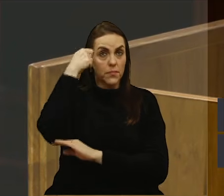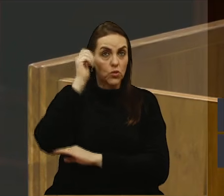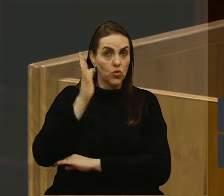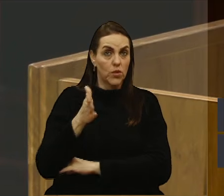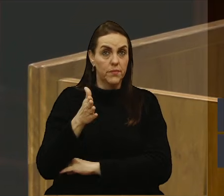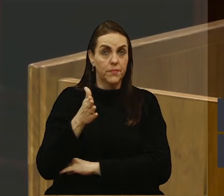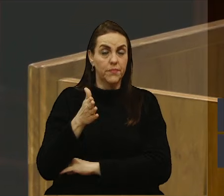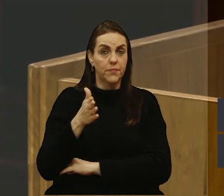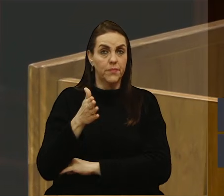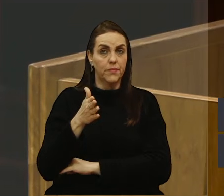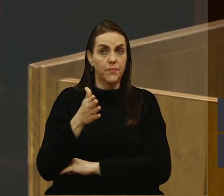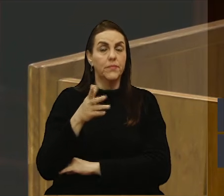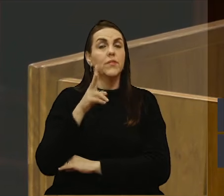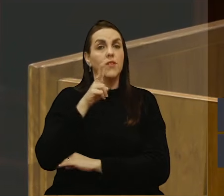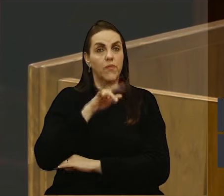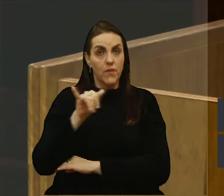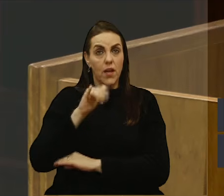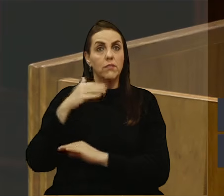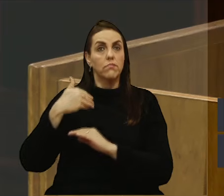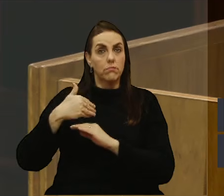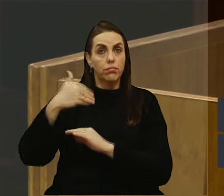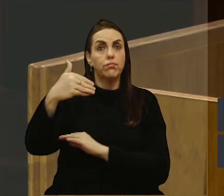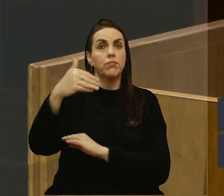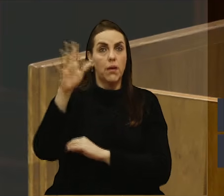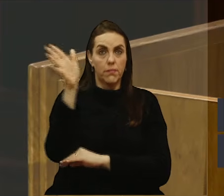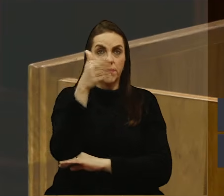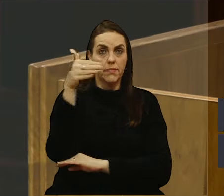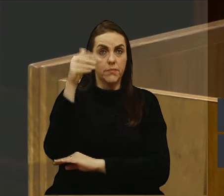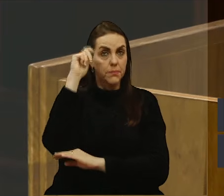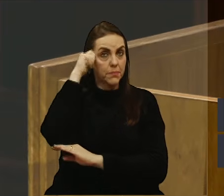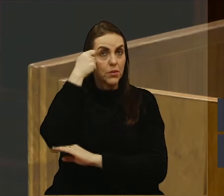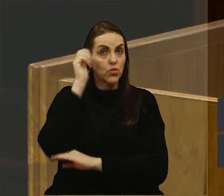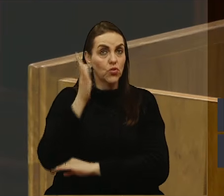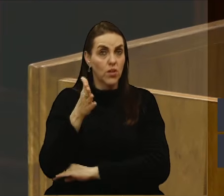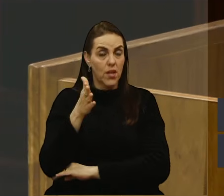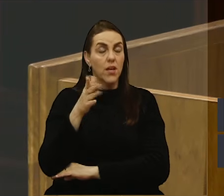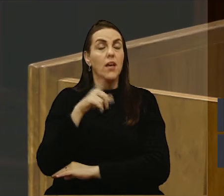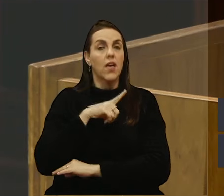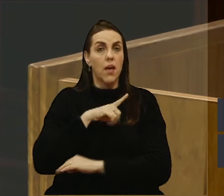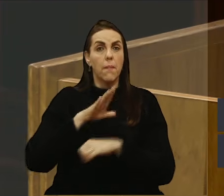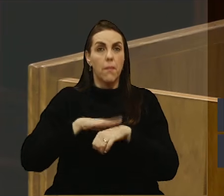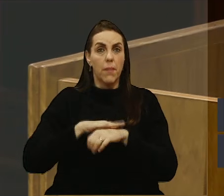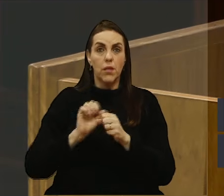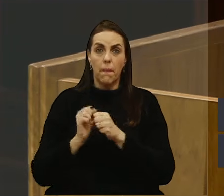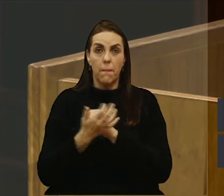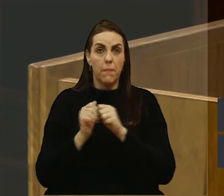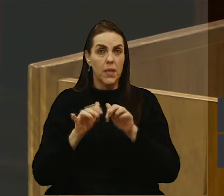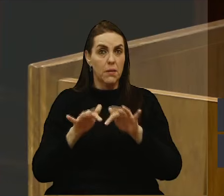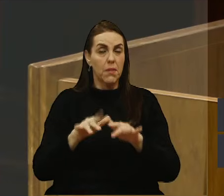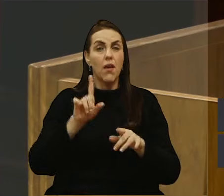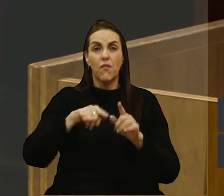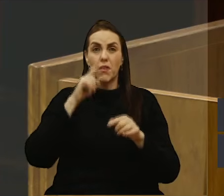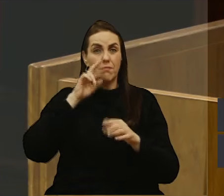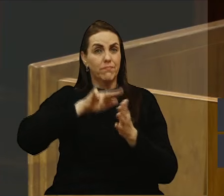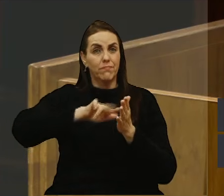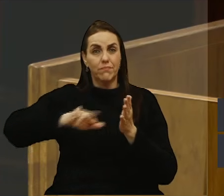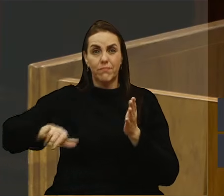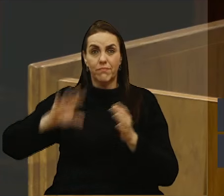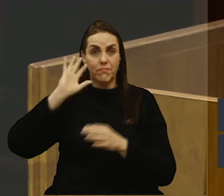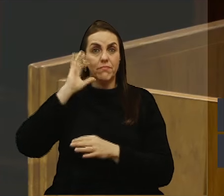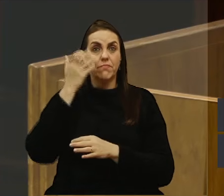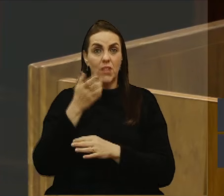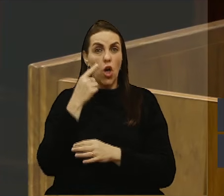tá? Passamos da bandeira preta. E eu, vereador Frisso, durante a pandemia, a gente via diversas situações. Mas eu